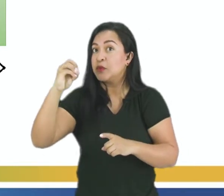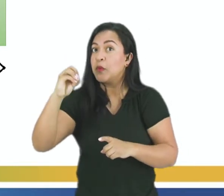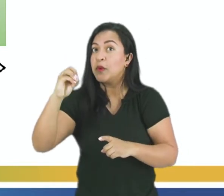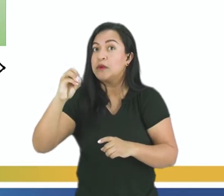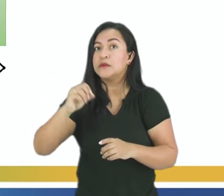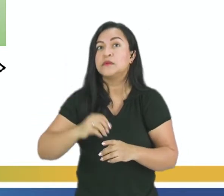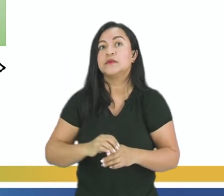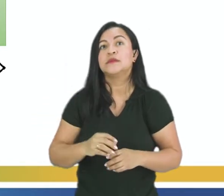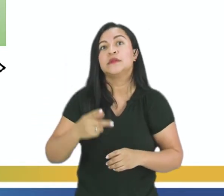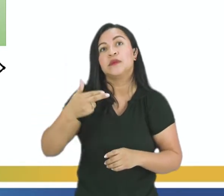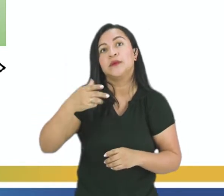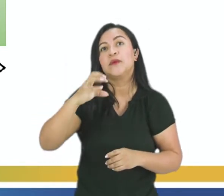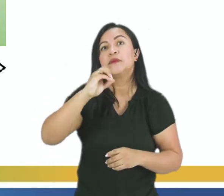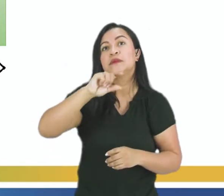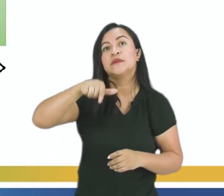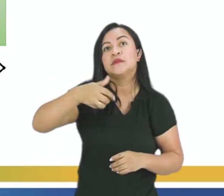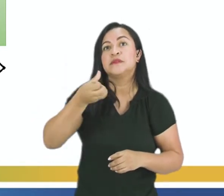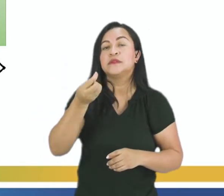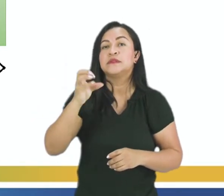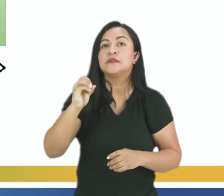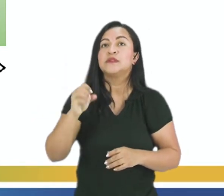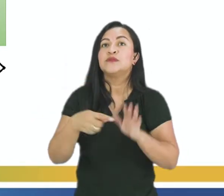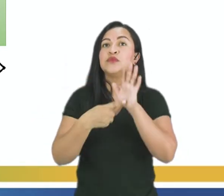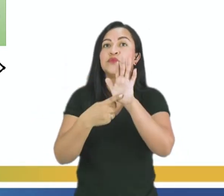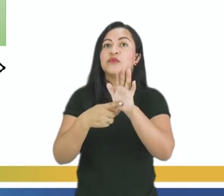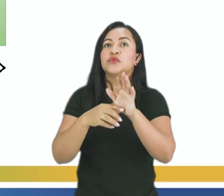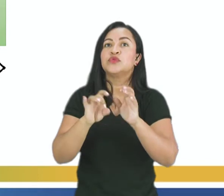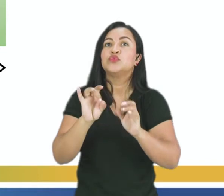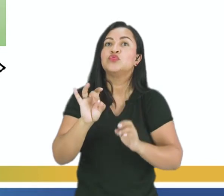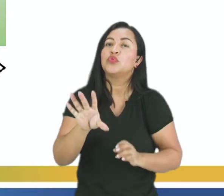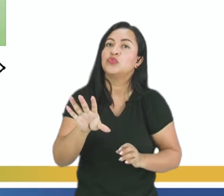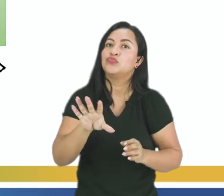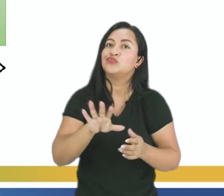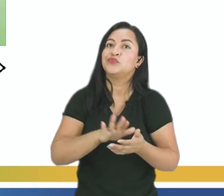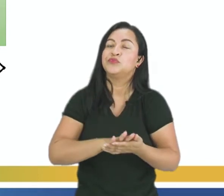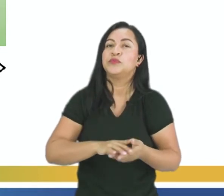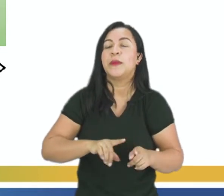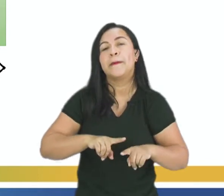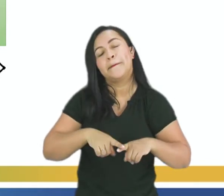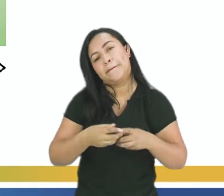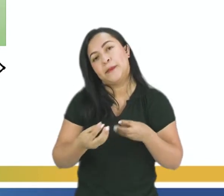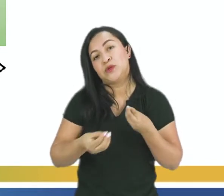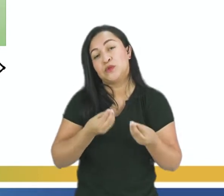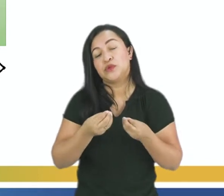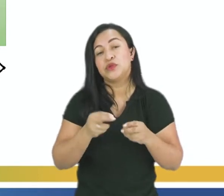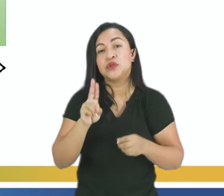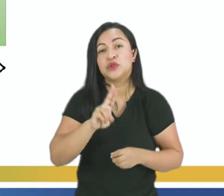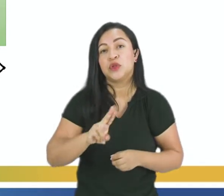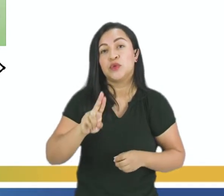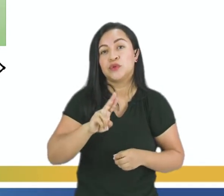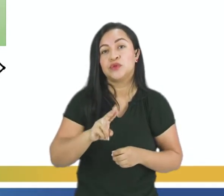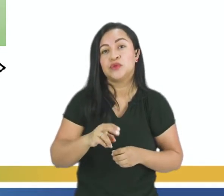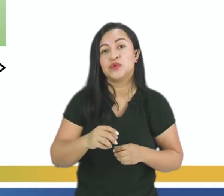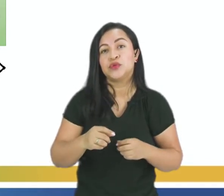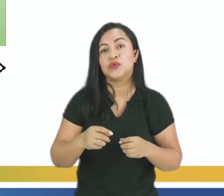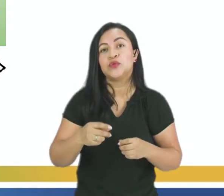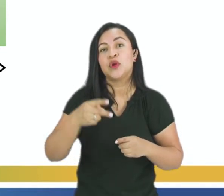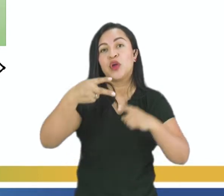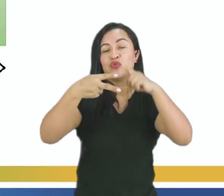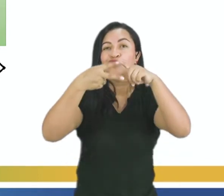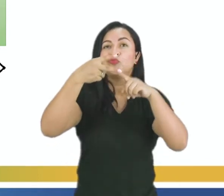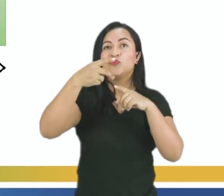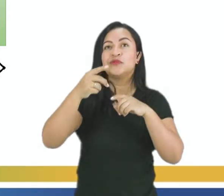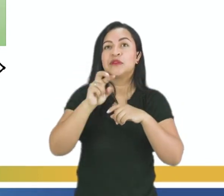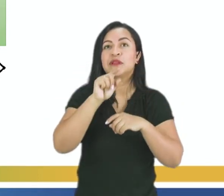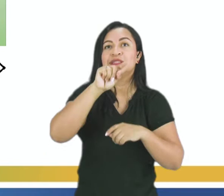você também pode representar aí como apenas 0,6. Mas como a gente está utilizando aí duas casas decimais